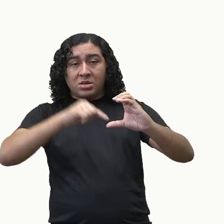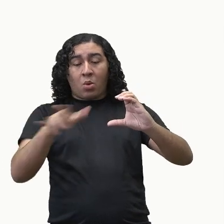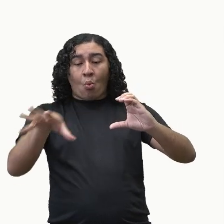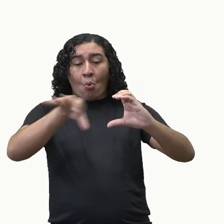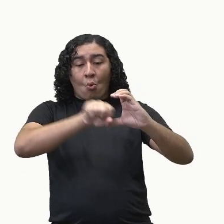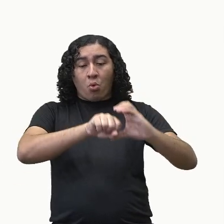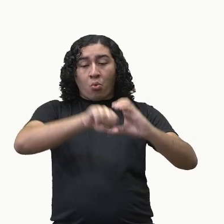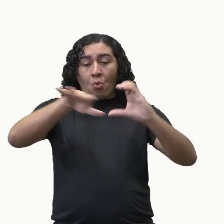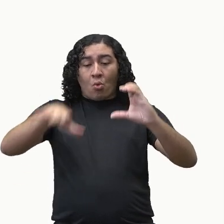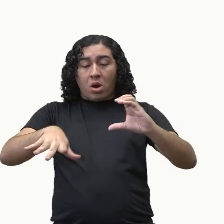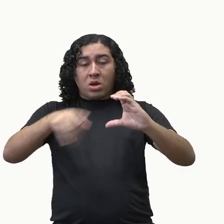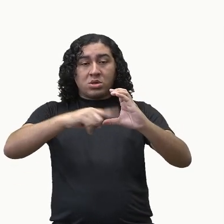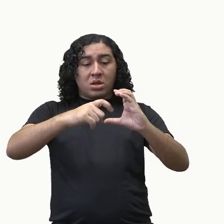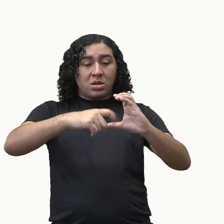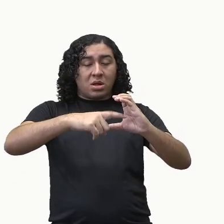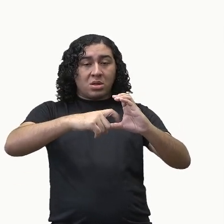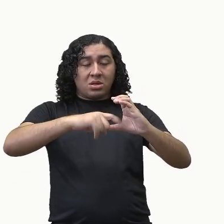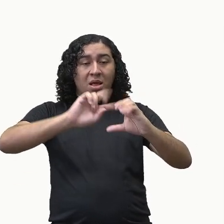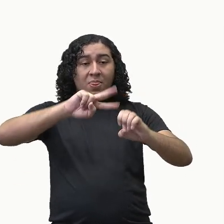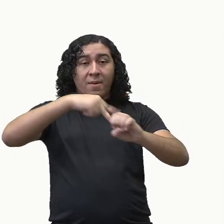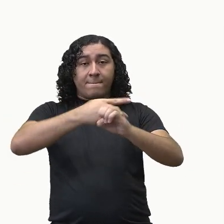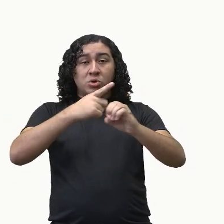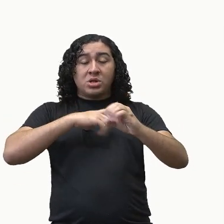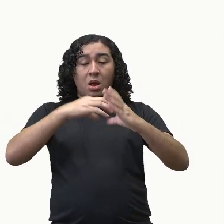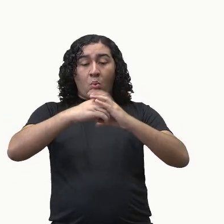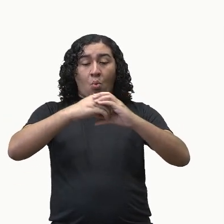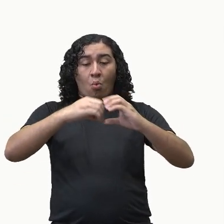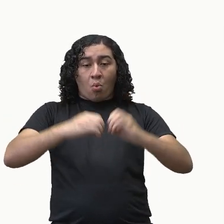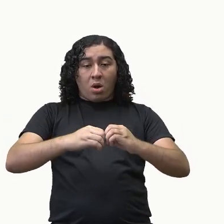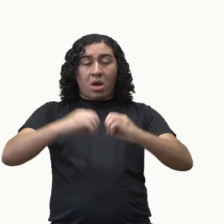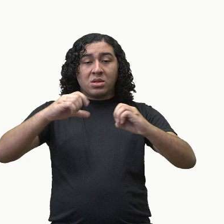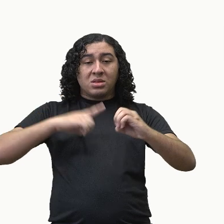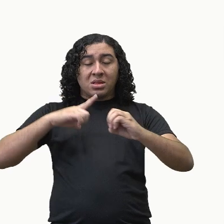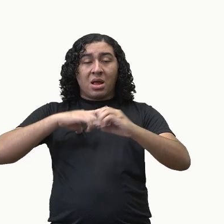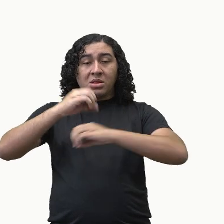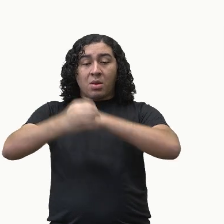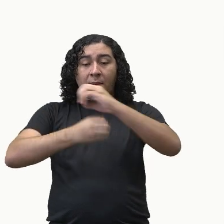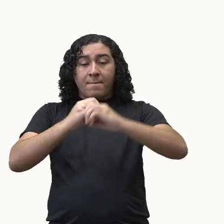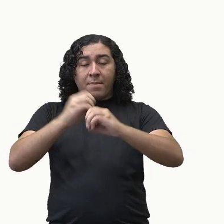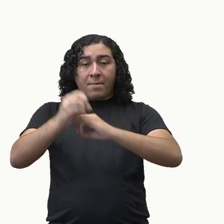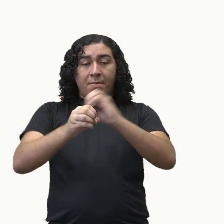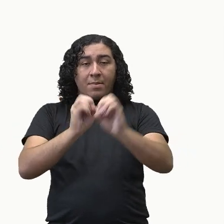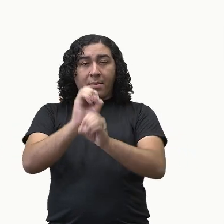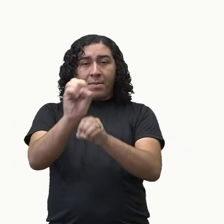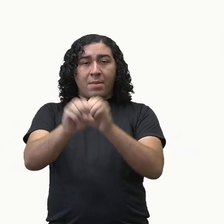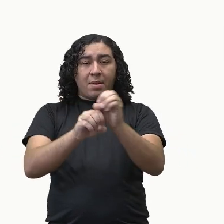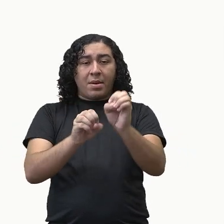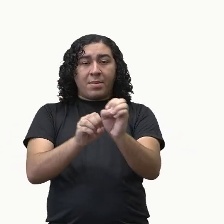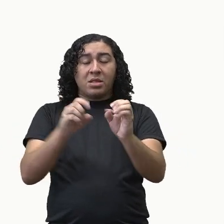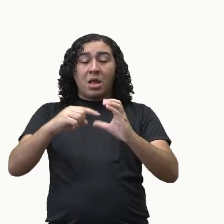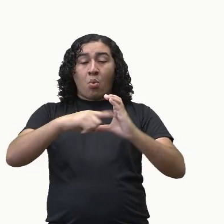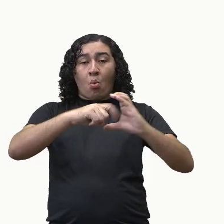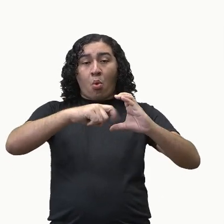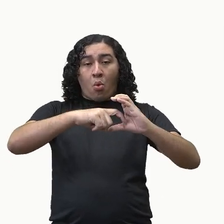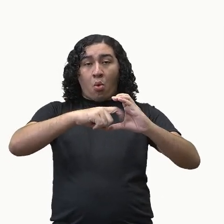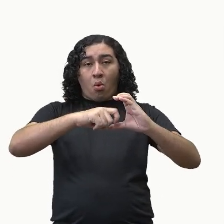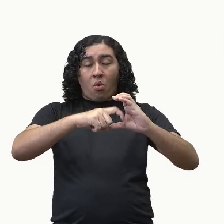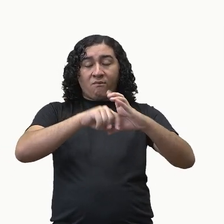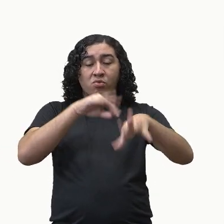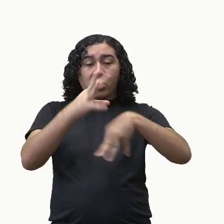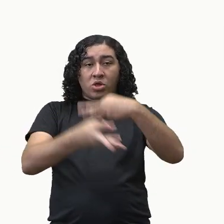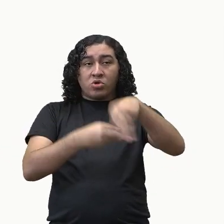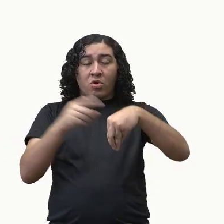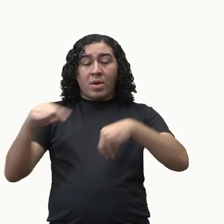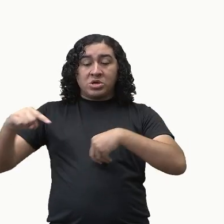processo muito interessante chamado de metamorfose, que é um processo de transição entre o ovo, a fase